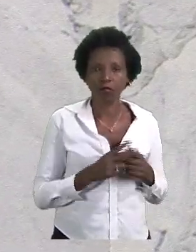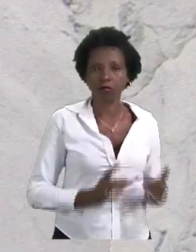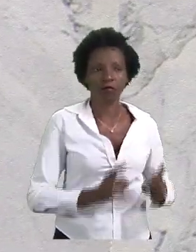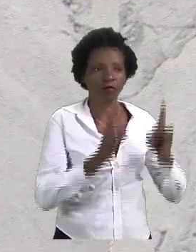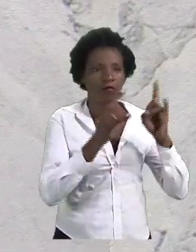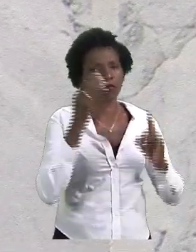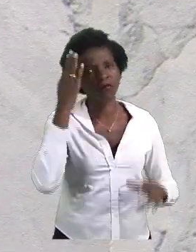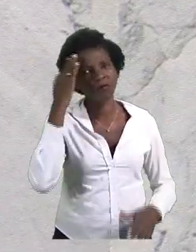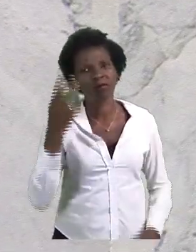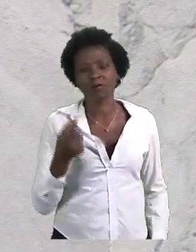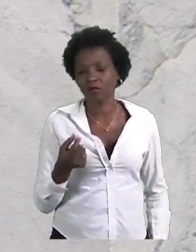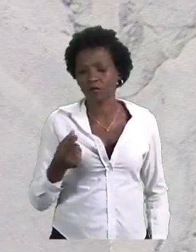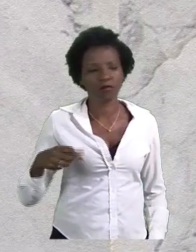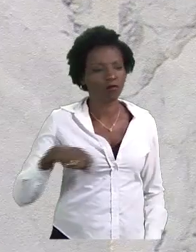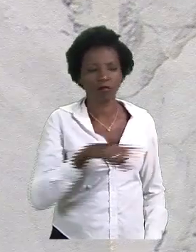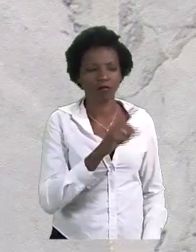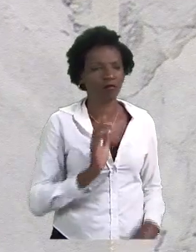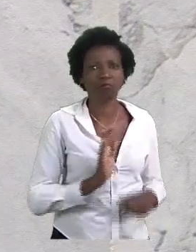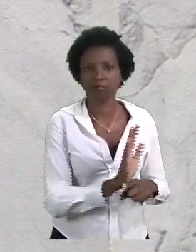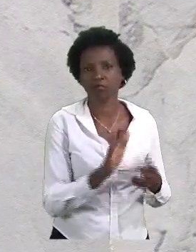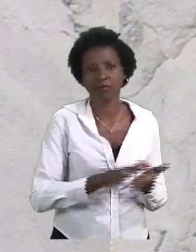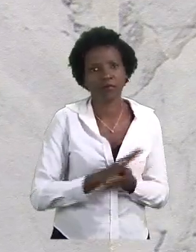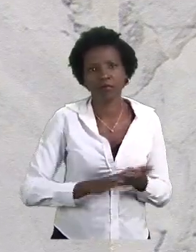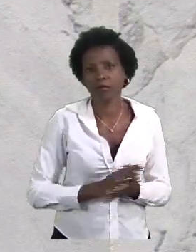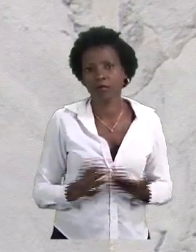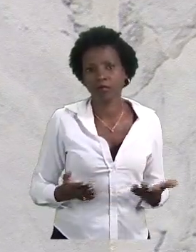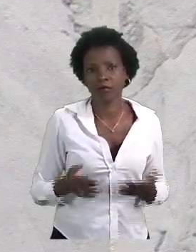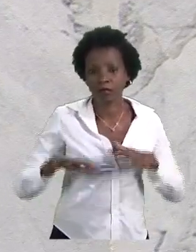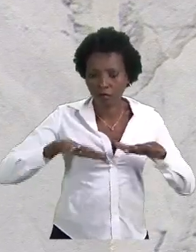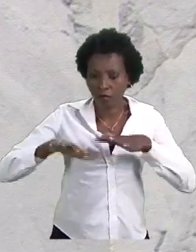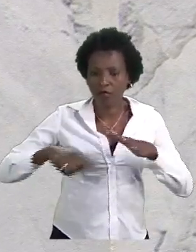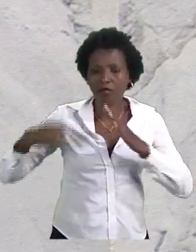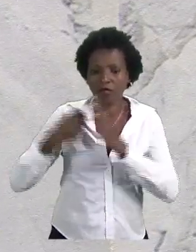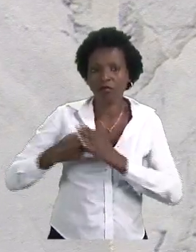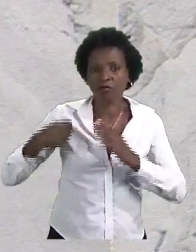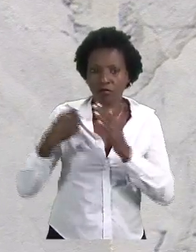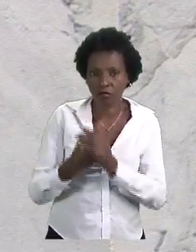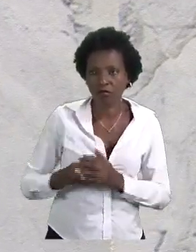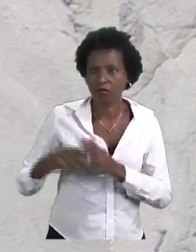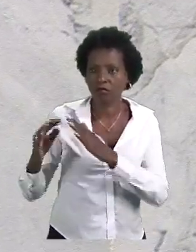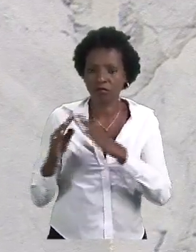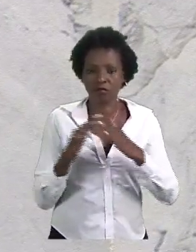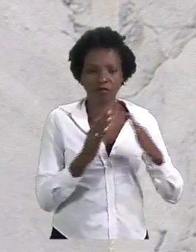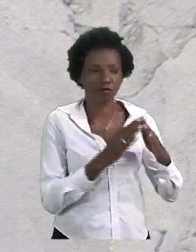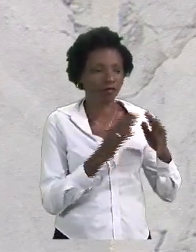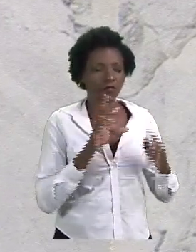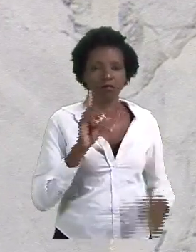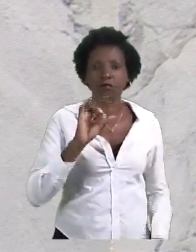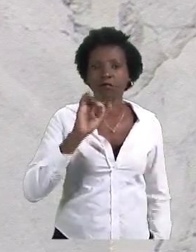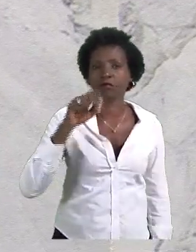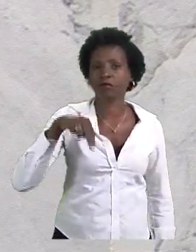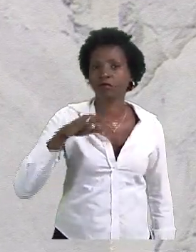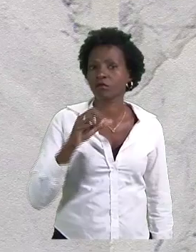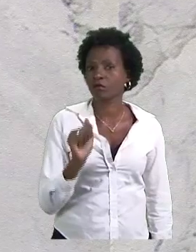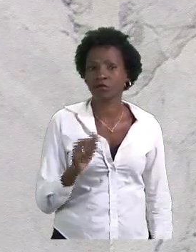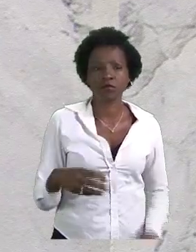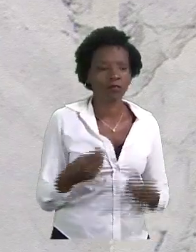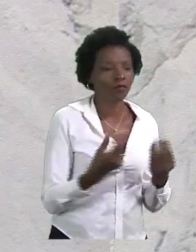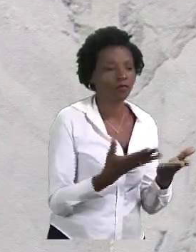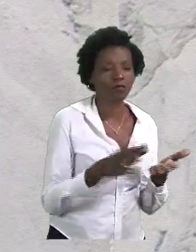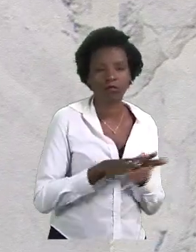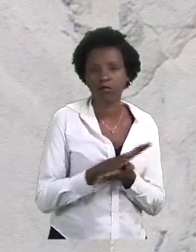não ia. O movimento Luta por Moradia Digna não oferecia moradia exatamente digna aos seus